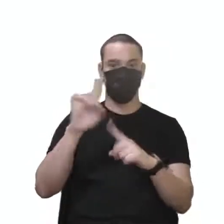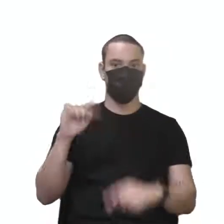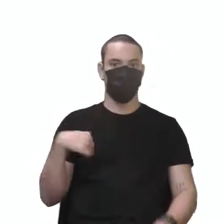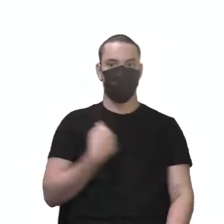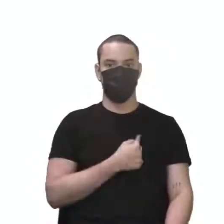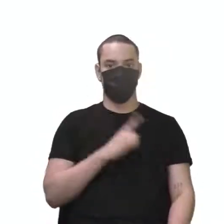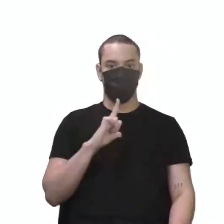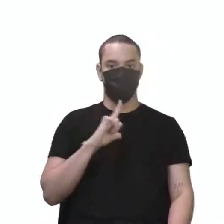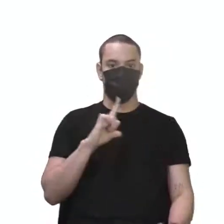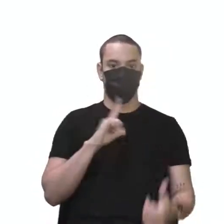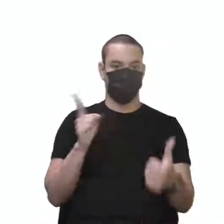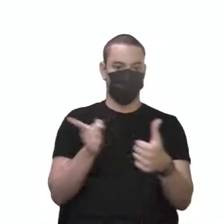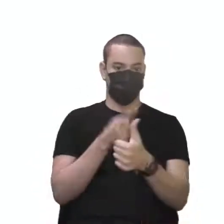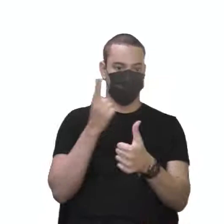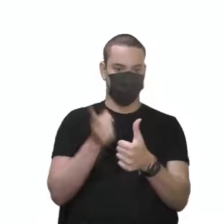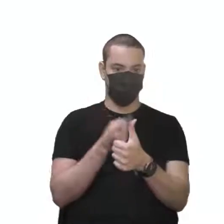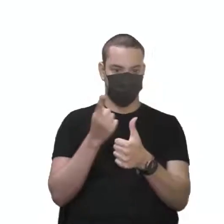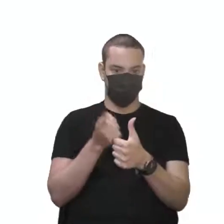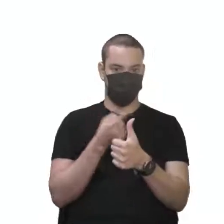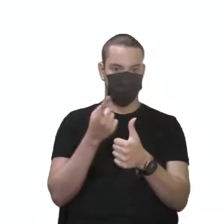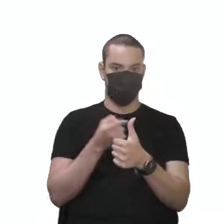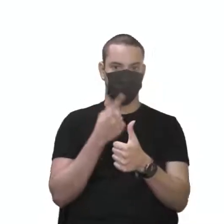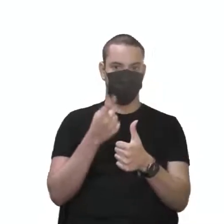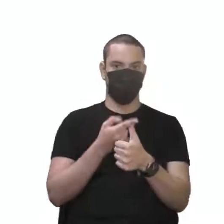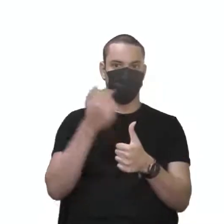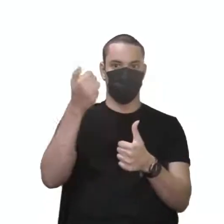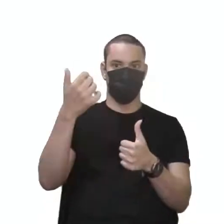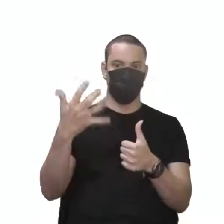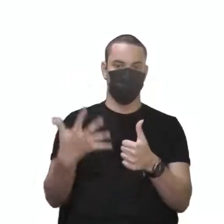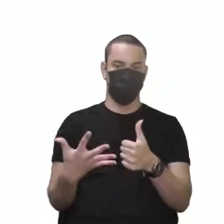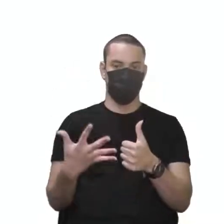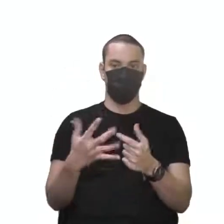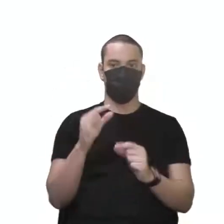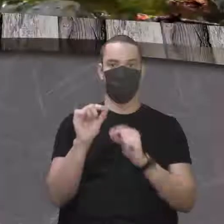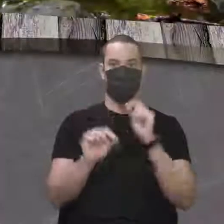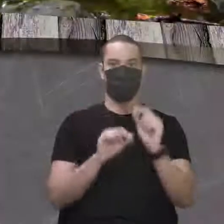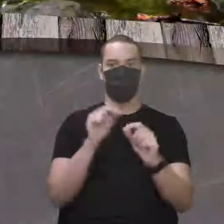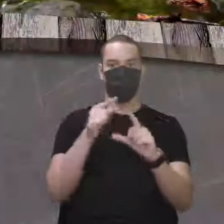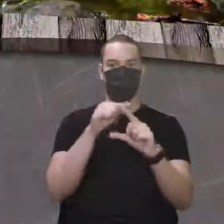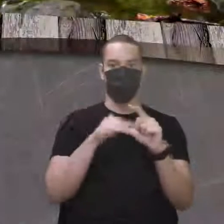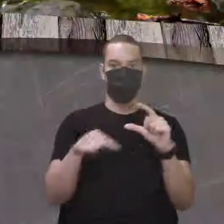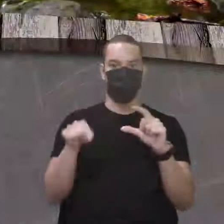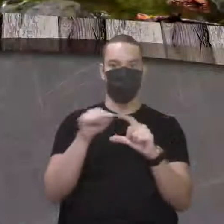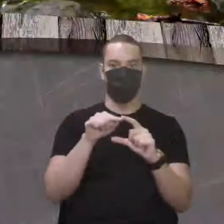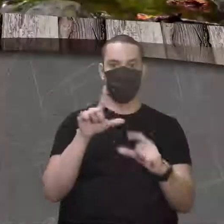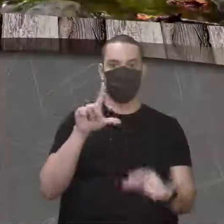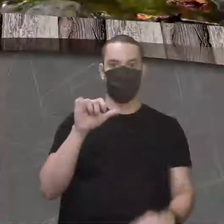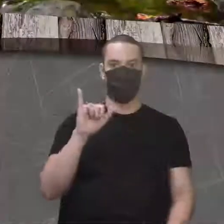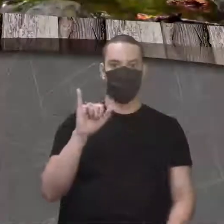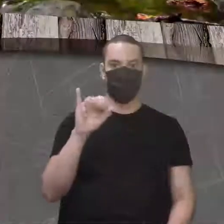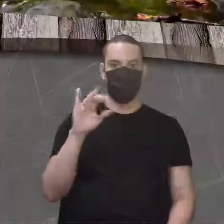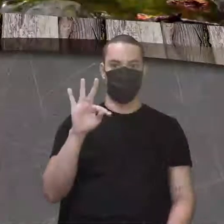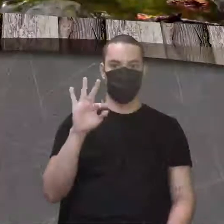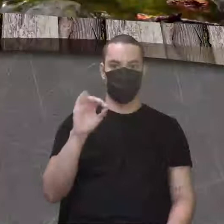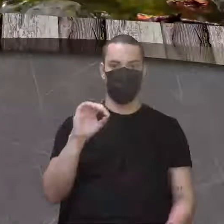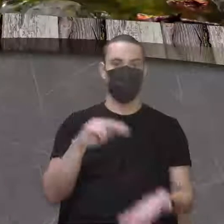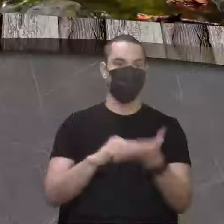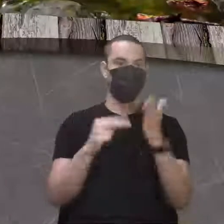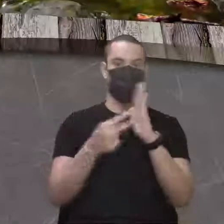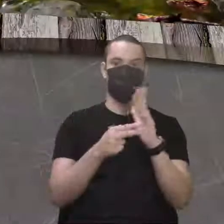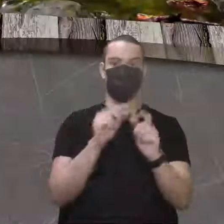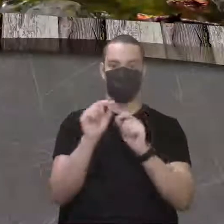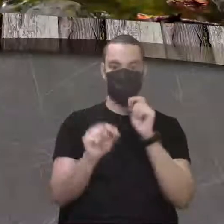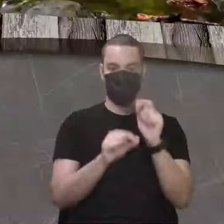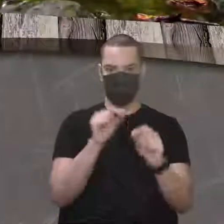gente tem o primeiro tipo de reprodução que a gente chama de passa pelo ciclo lítico. O que é esse ciclo